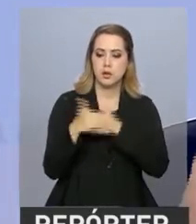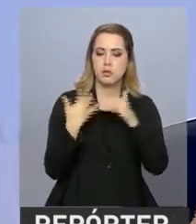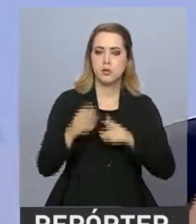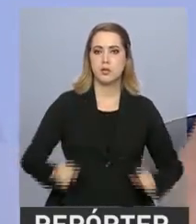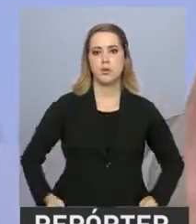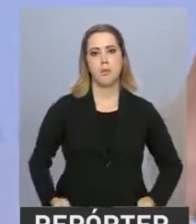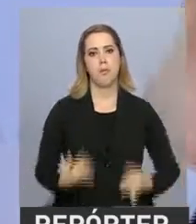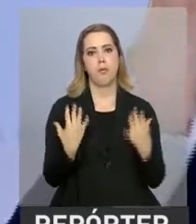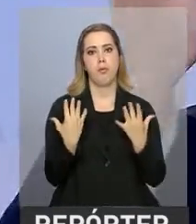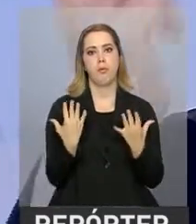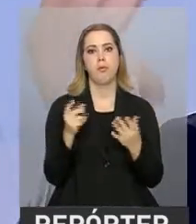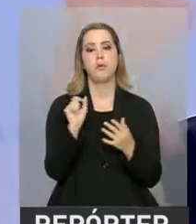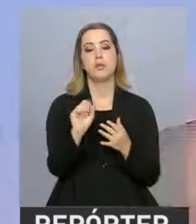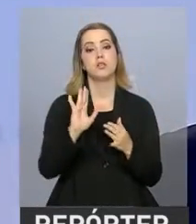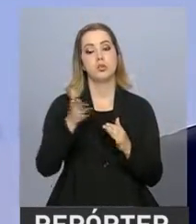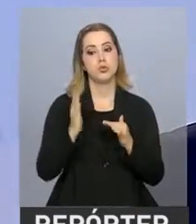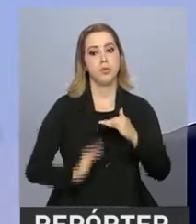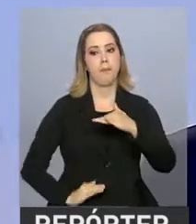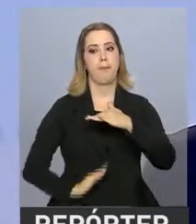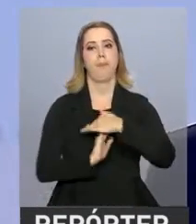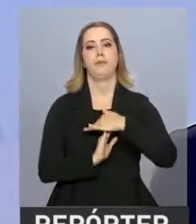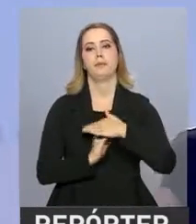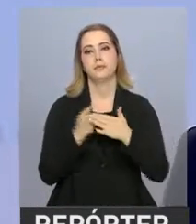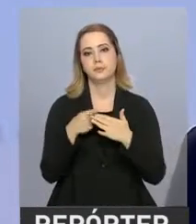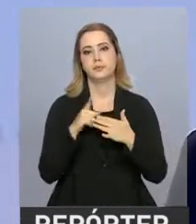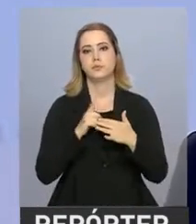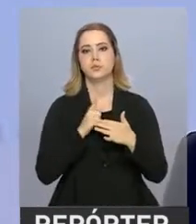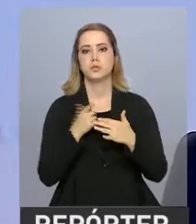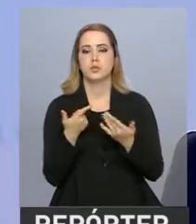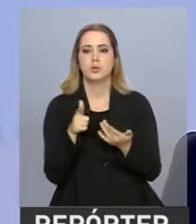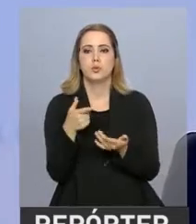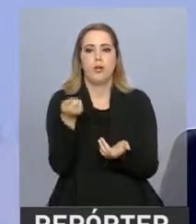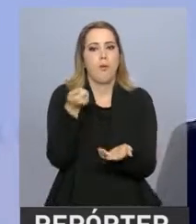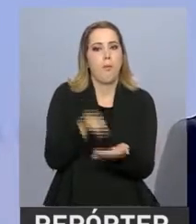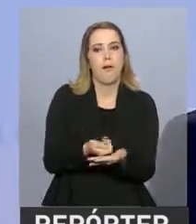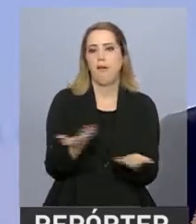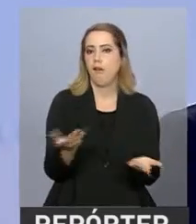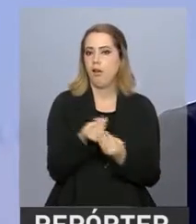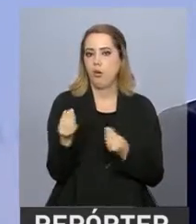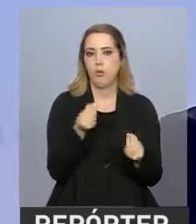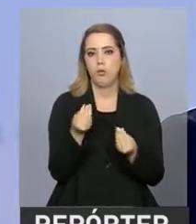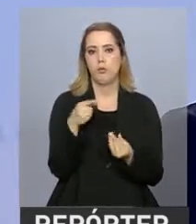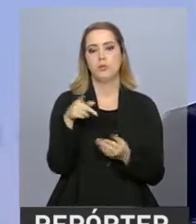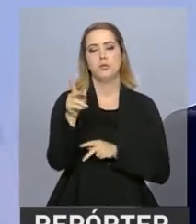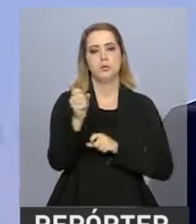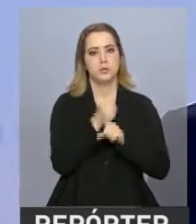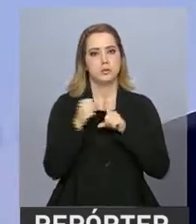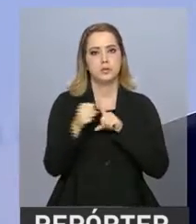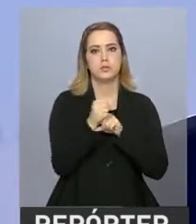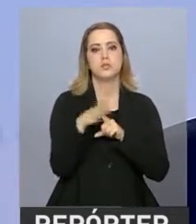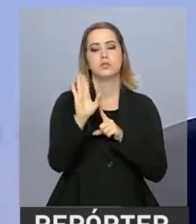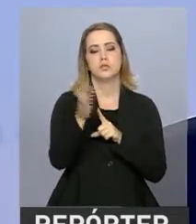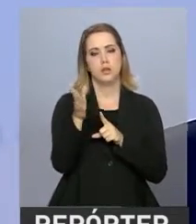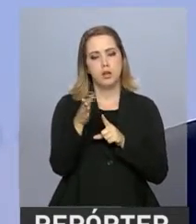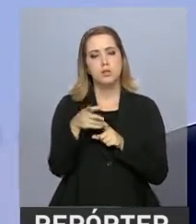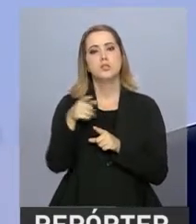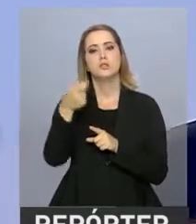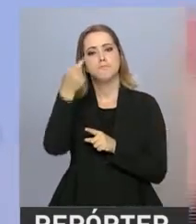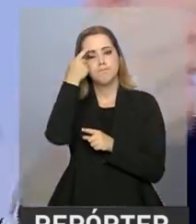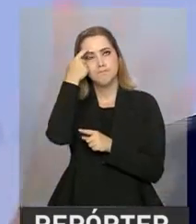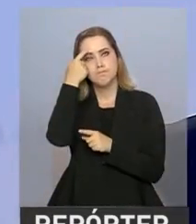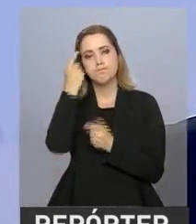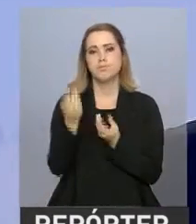e as despesas públicas também um montante que não seria financiável pela sociedade. Os planos de risco do país já começaram a refletir isso,